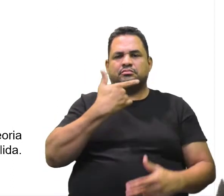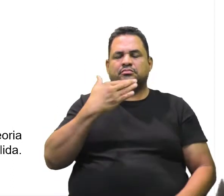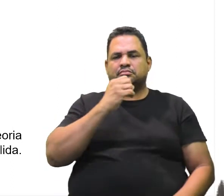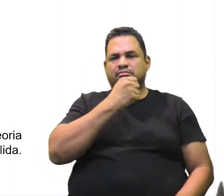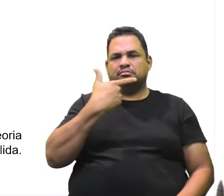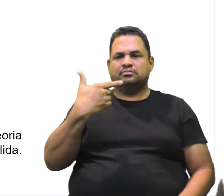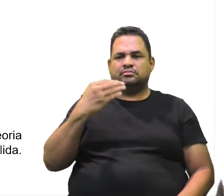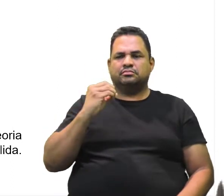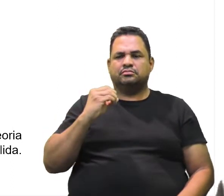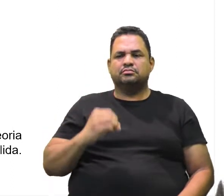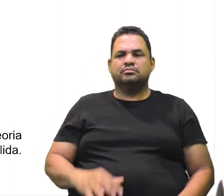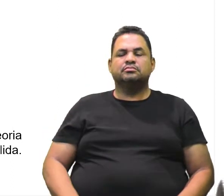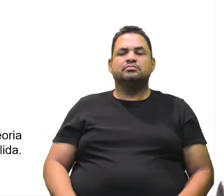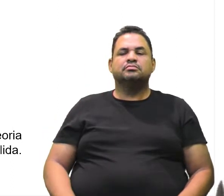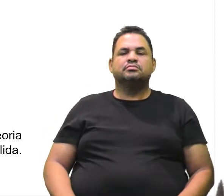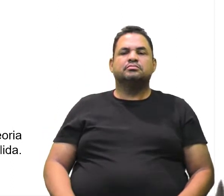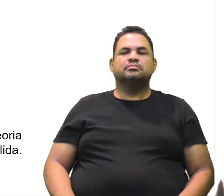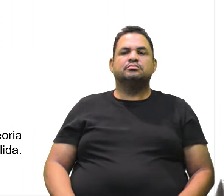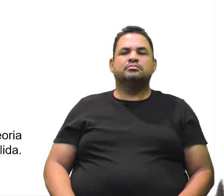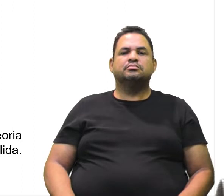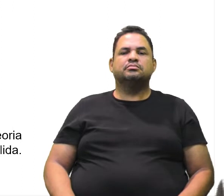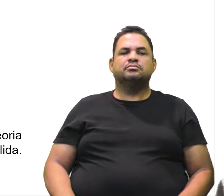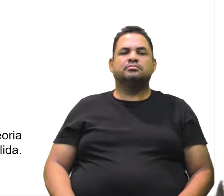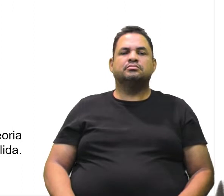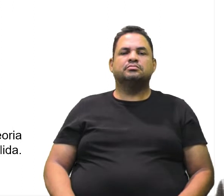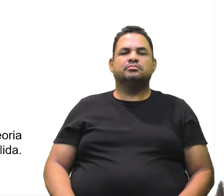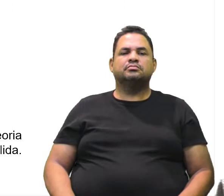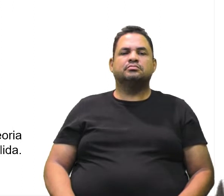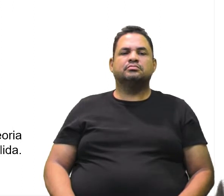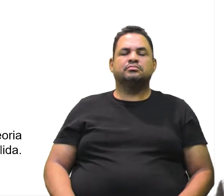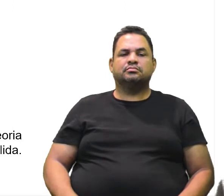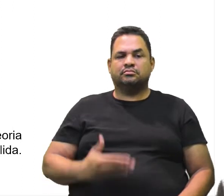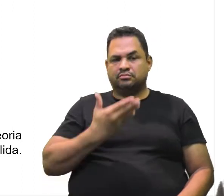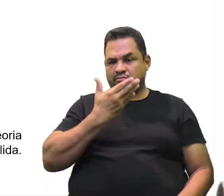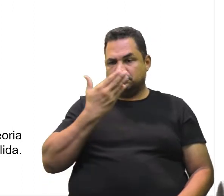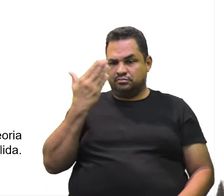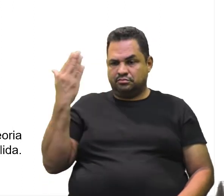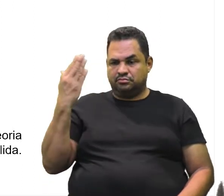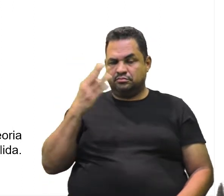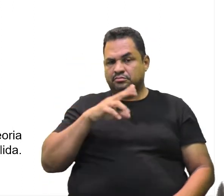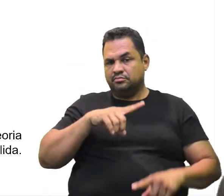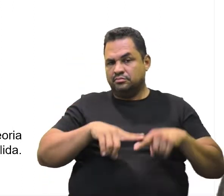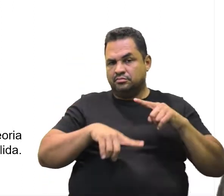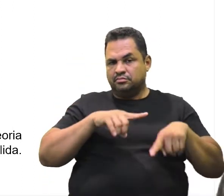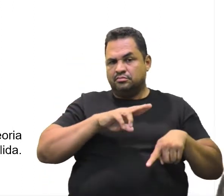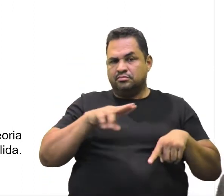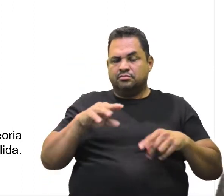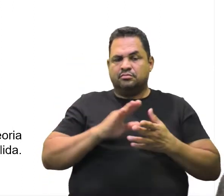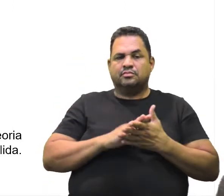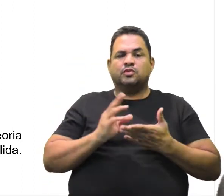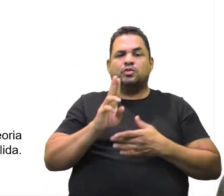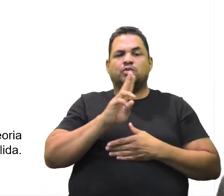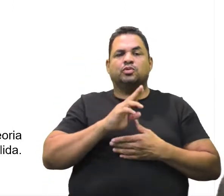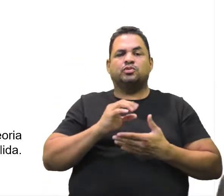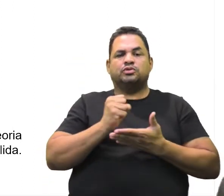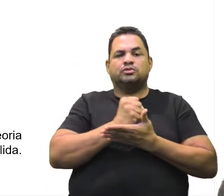2020. O propanolol é um